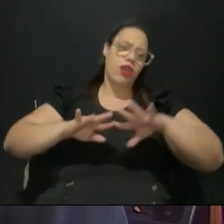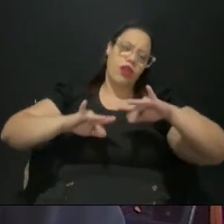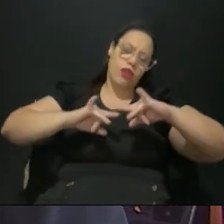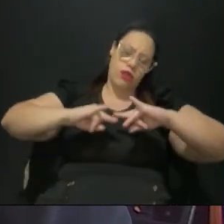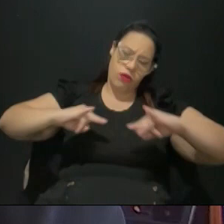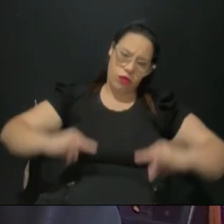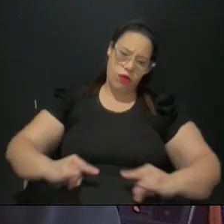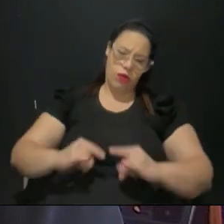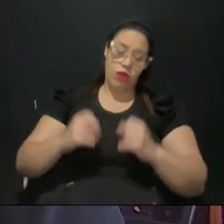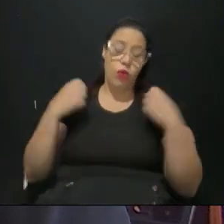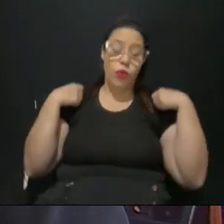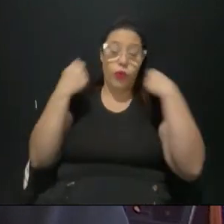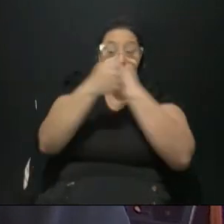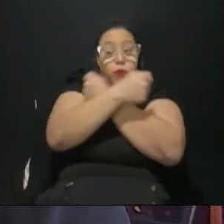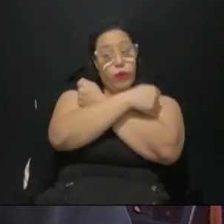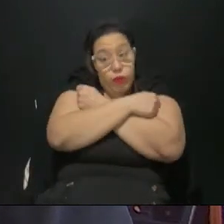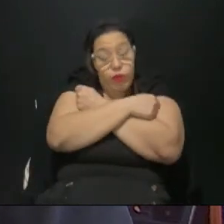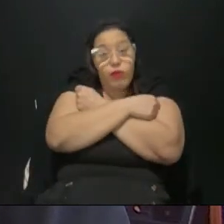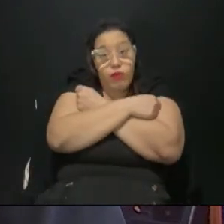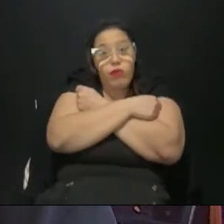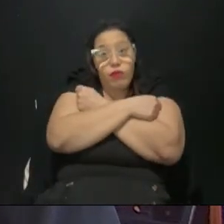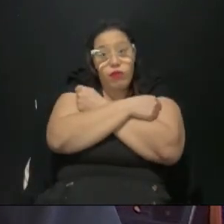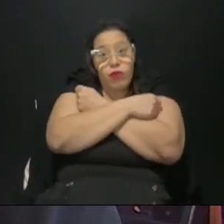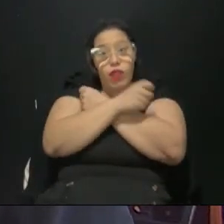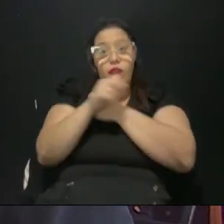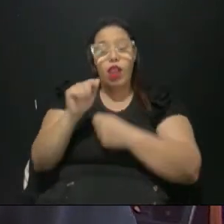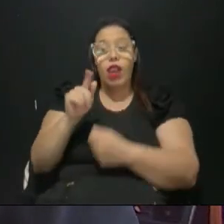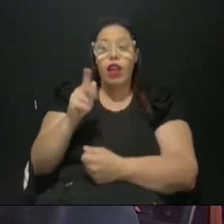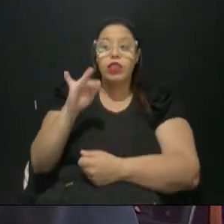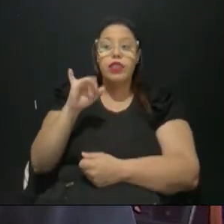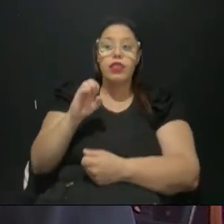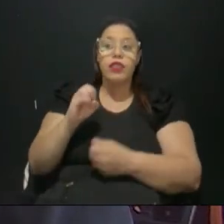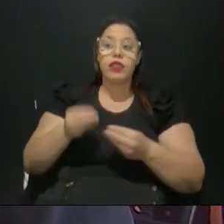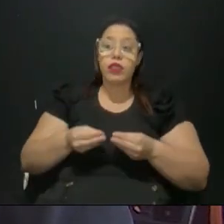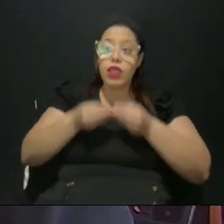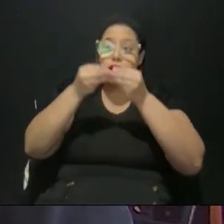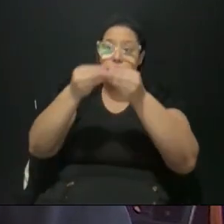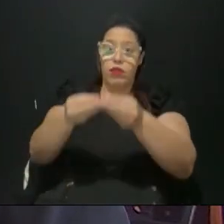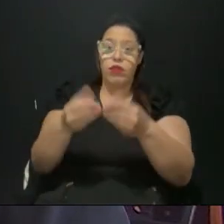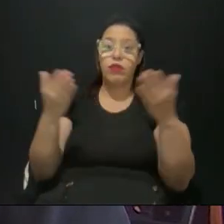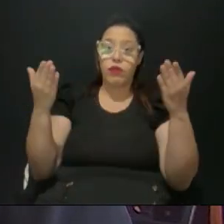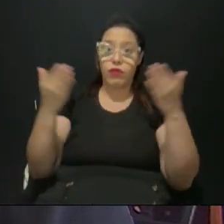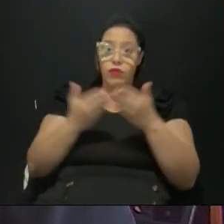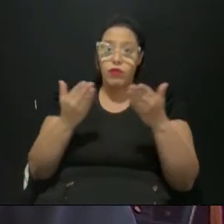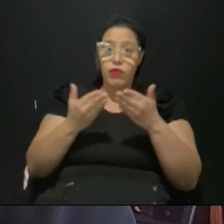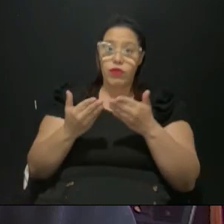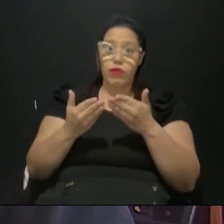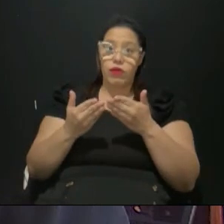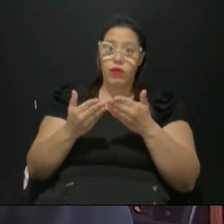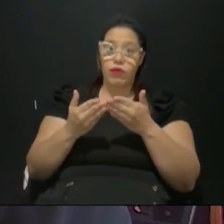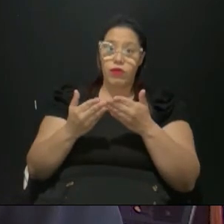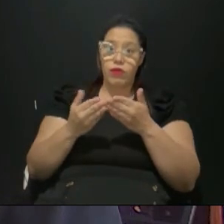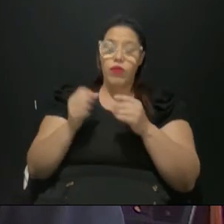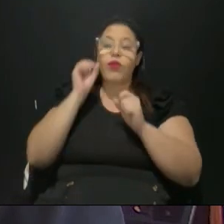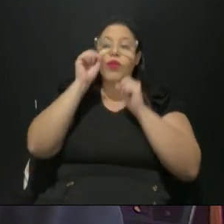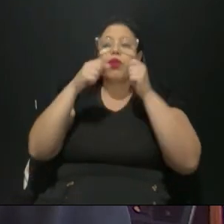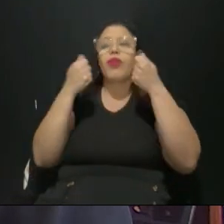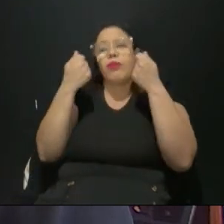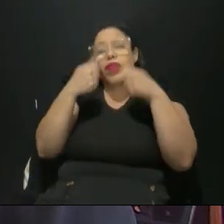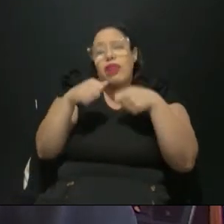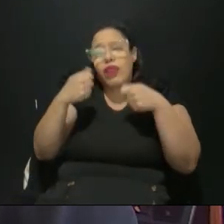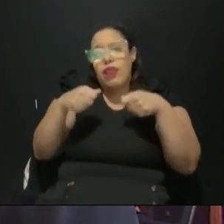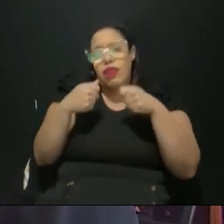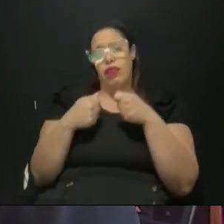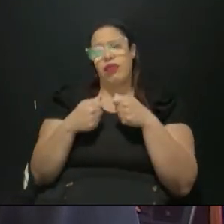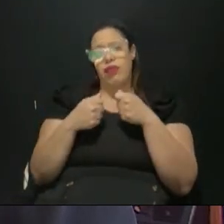colchão agasalhos né e até mesmo ler R nós chegamos a levar agora o que eles mais